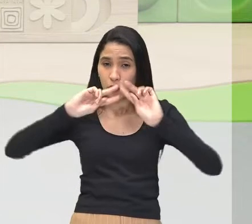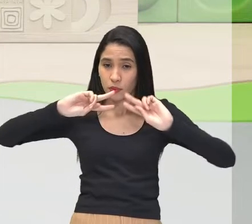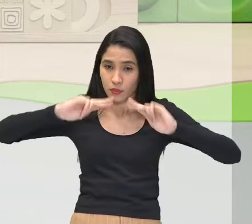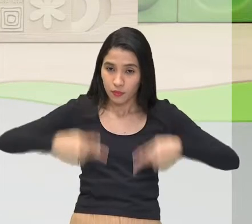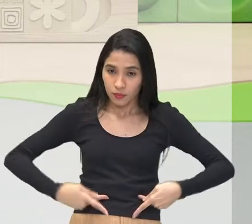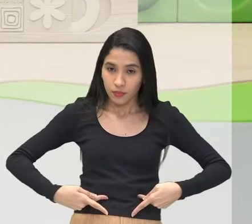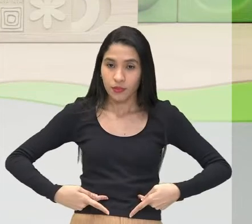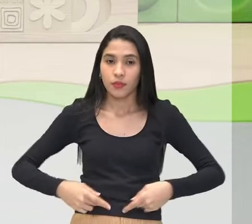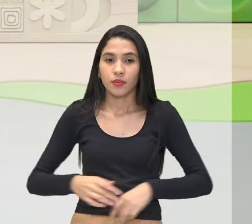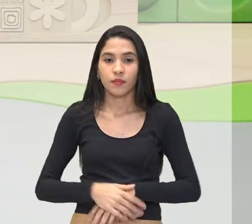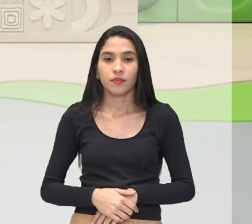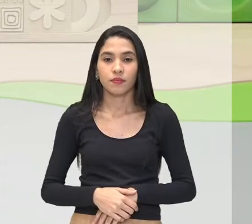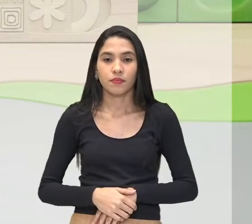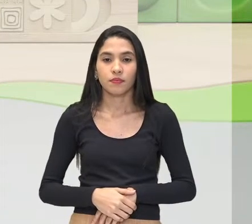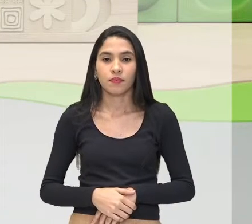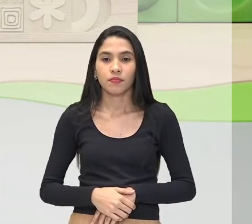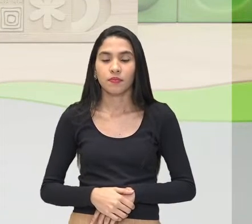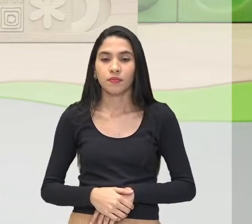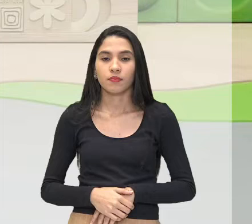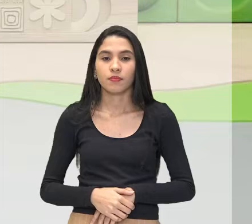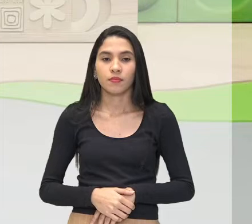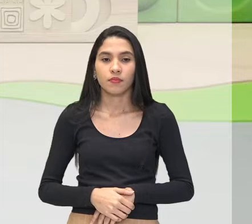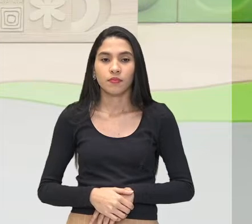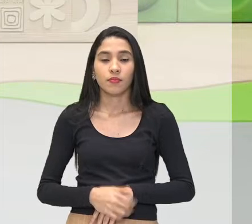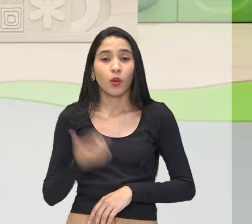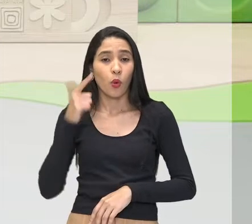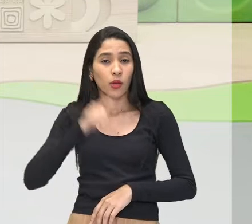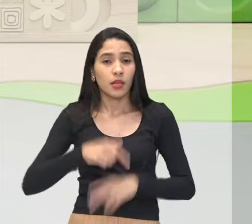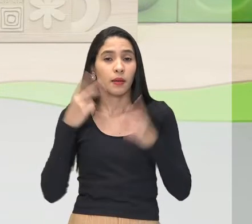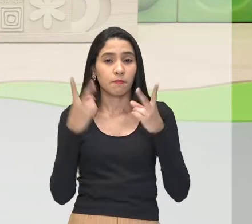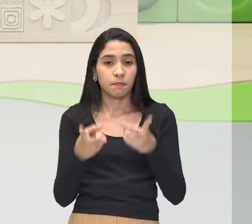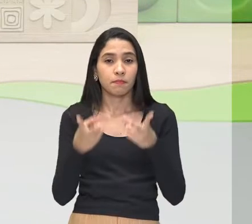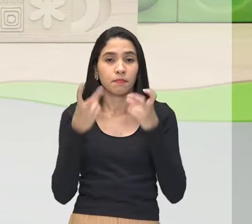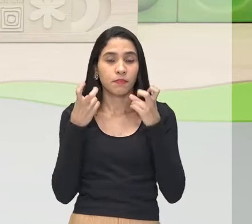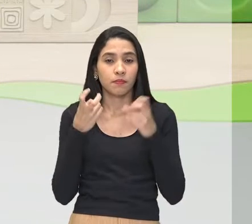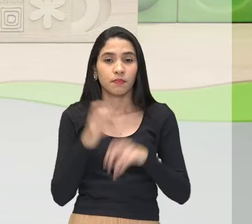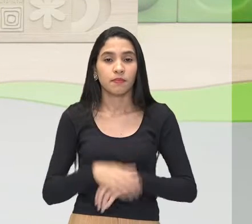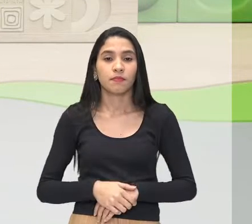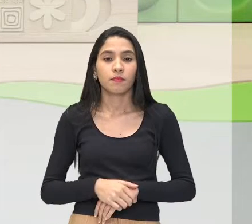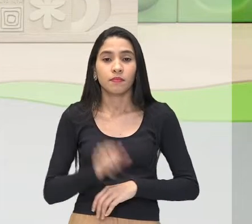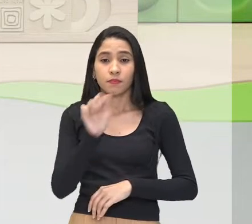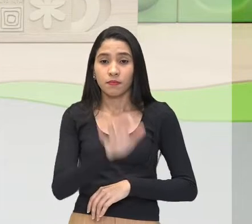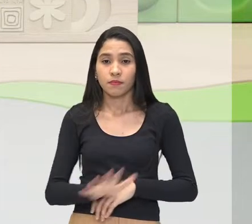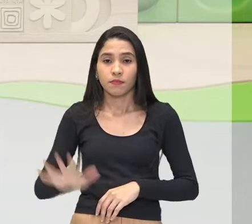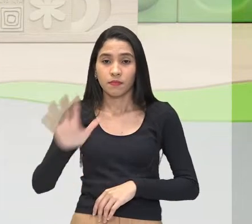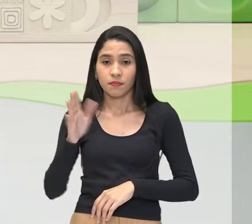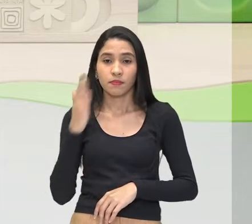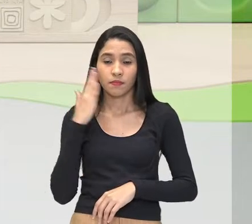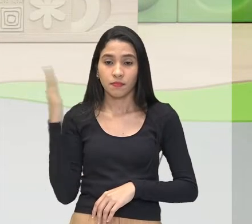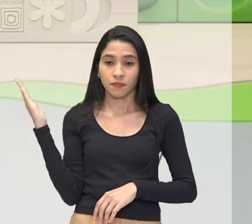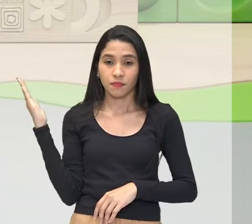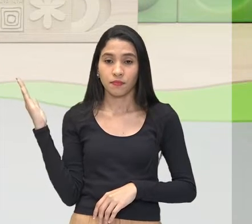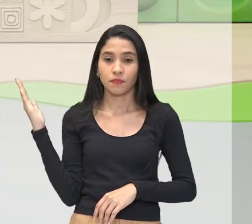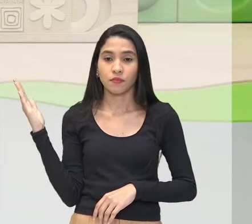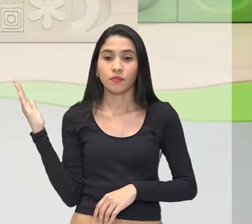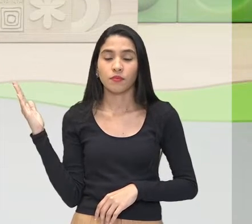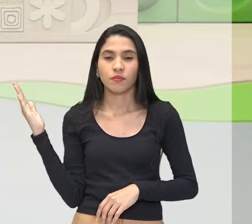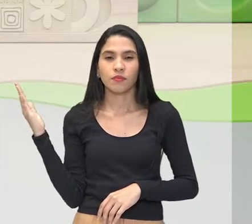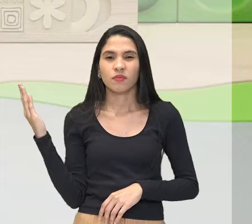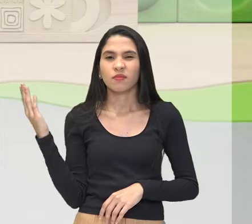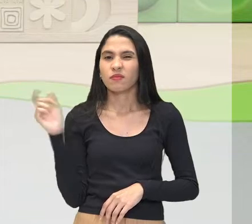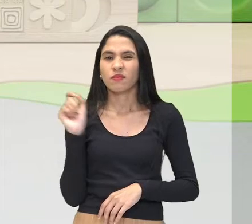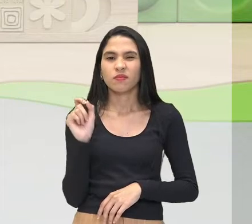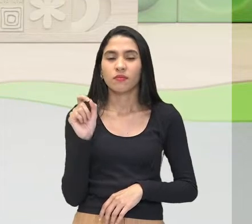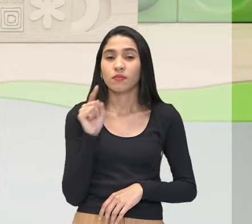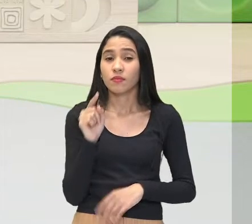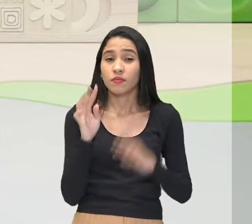que está mostrando bem, né? A gente consegue observar bem aqui nessa imagem. Então, aqui, o que eu queria